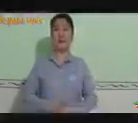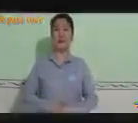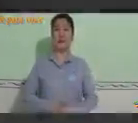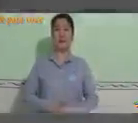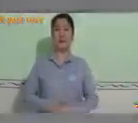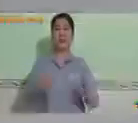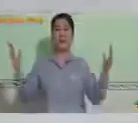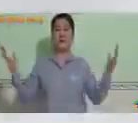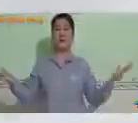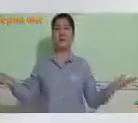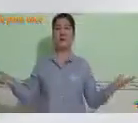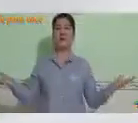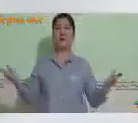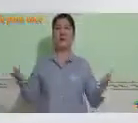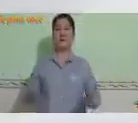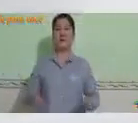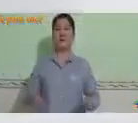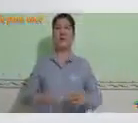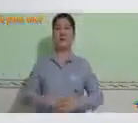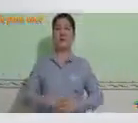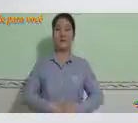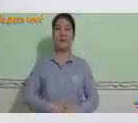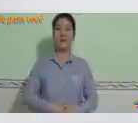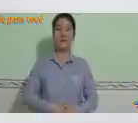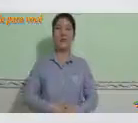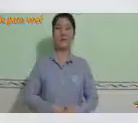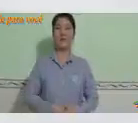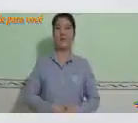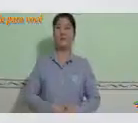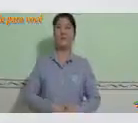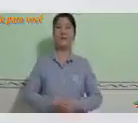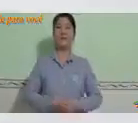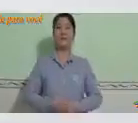articulações, evitar a fraqueza e a atrofia muscular.